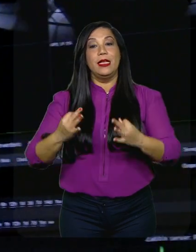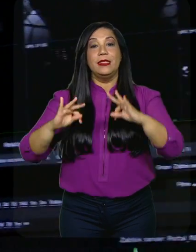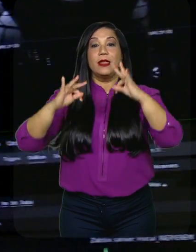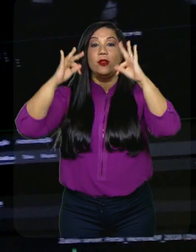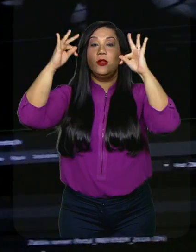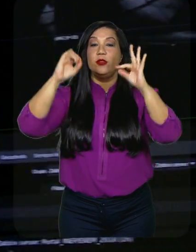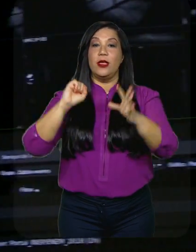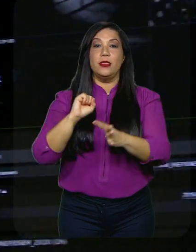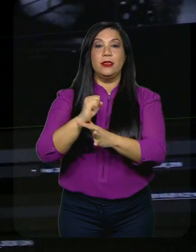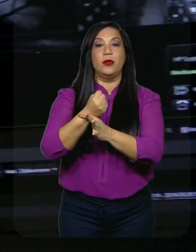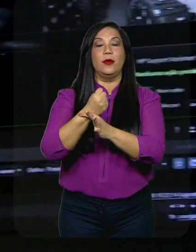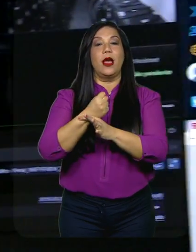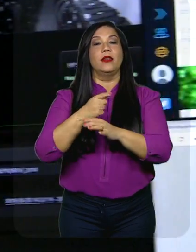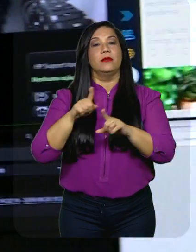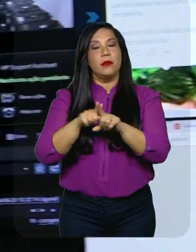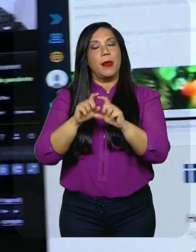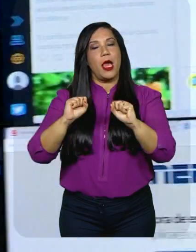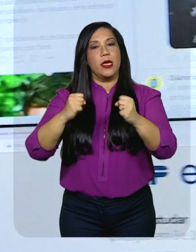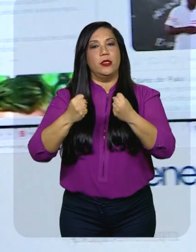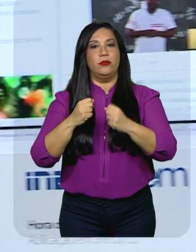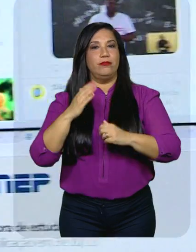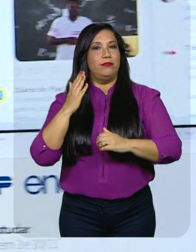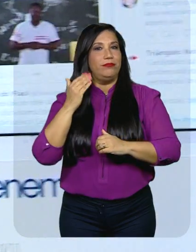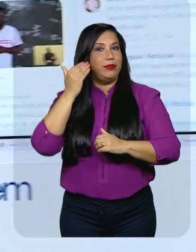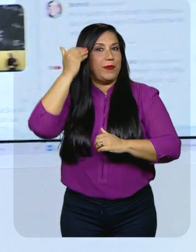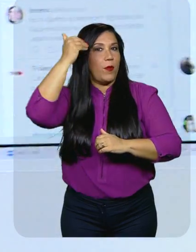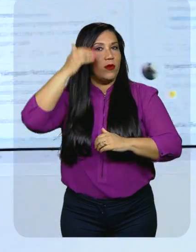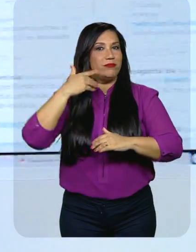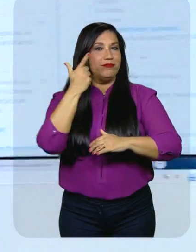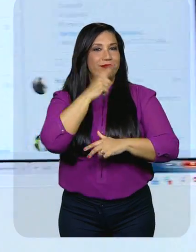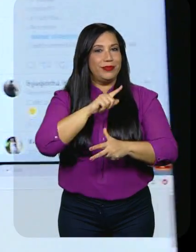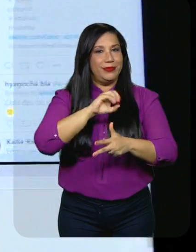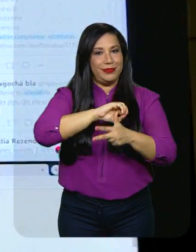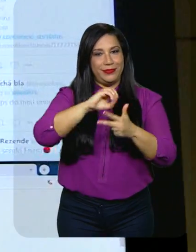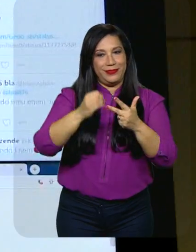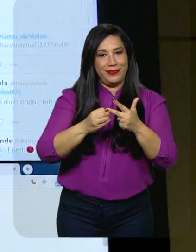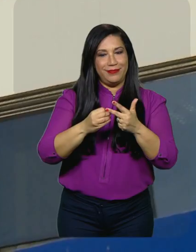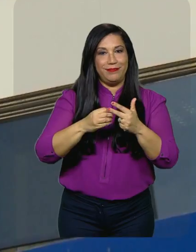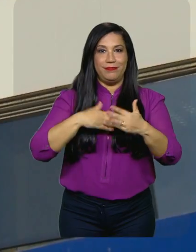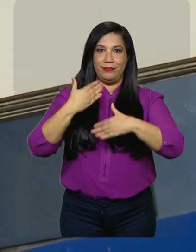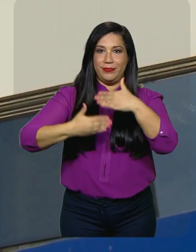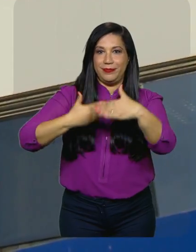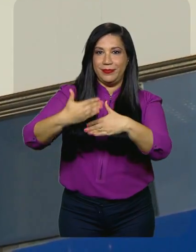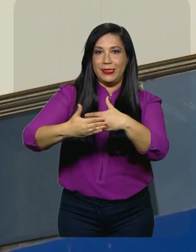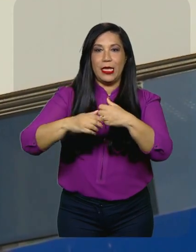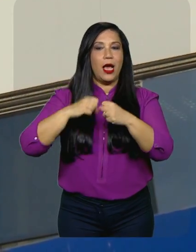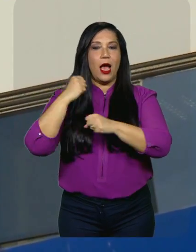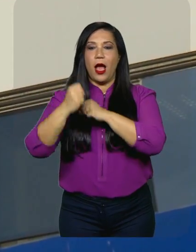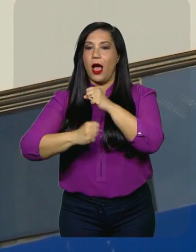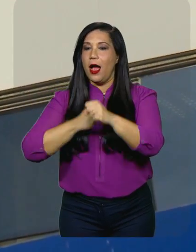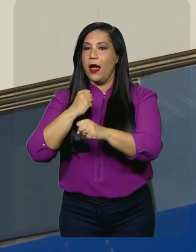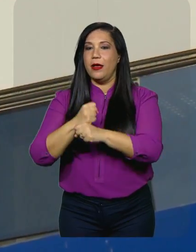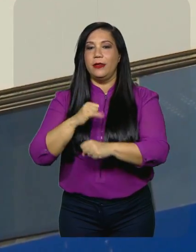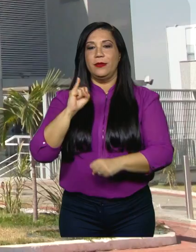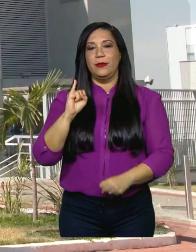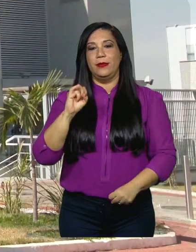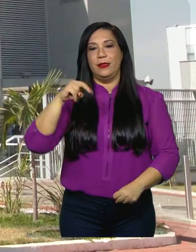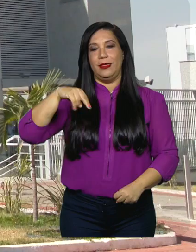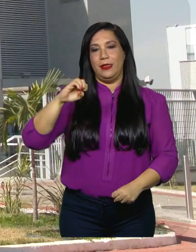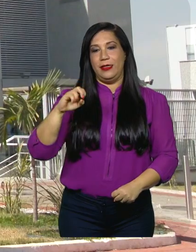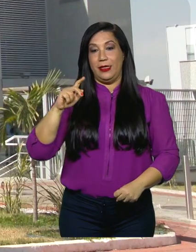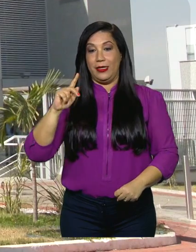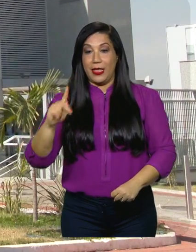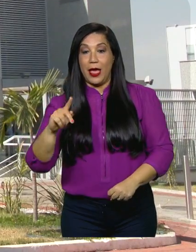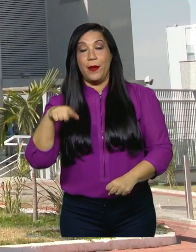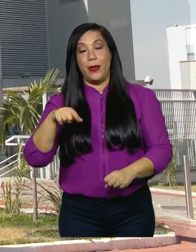Tecnologia e segurança para garantir o sucesso do Exame Nacional do Ensino Médio, o Enem. Todo ano, o INEP, instituição